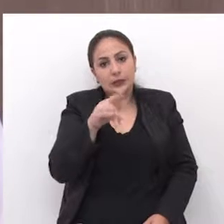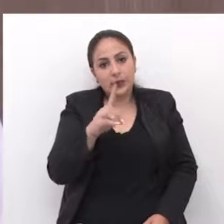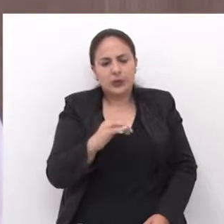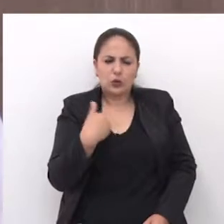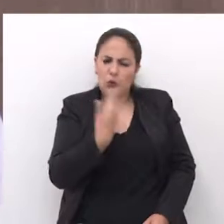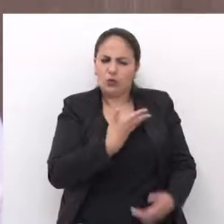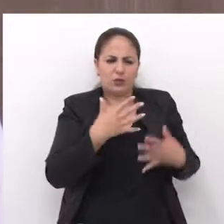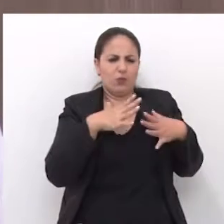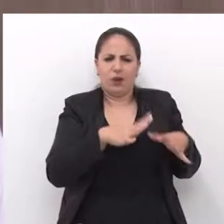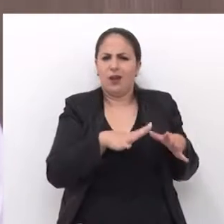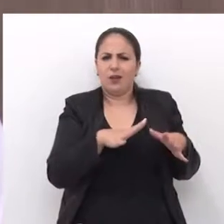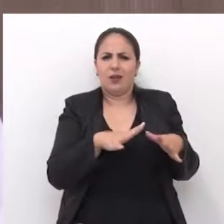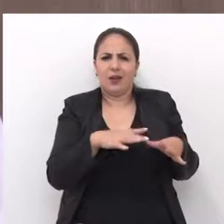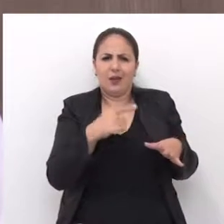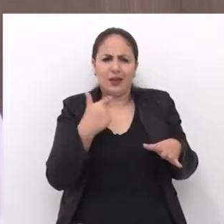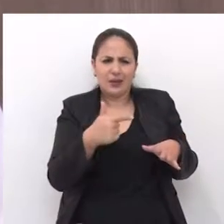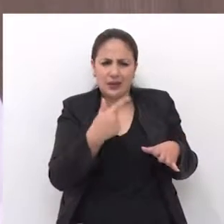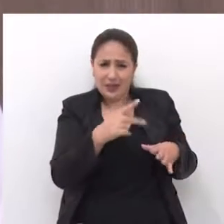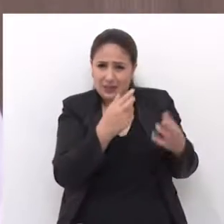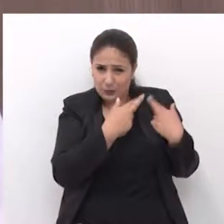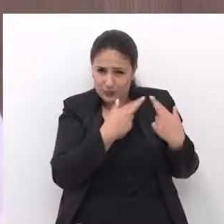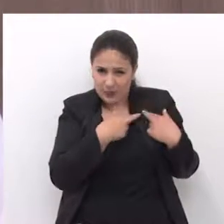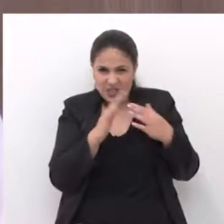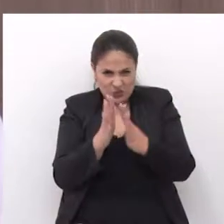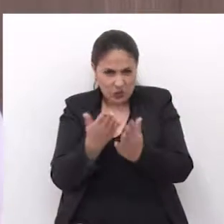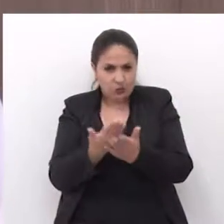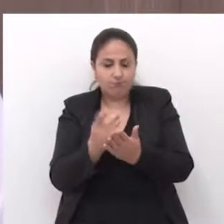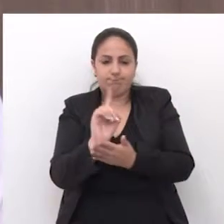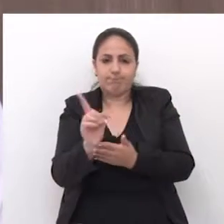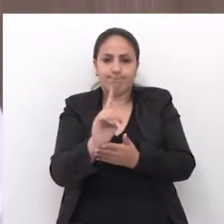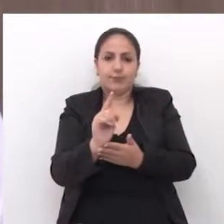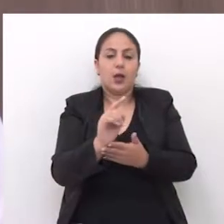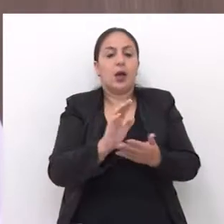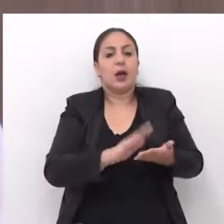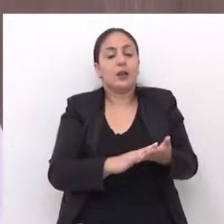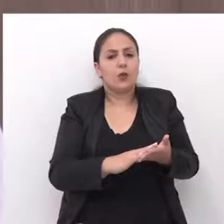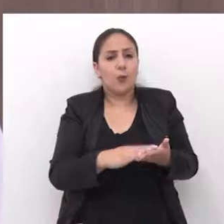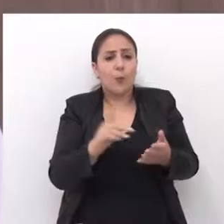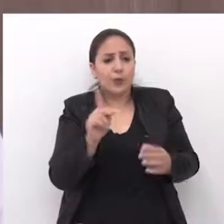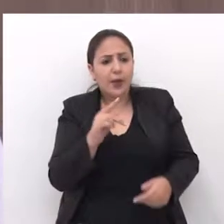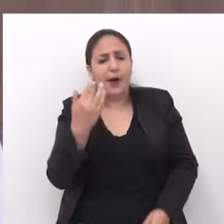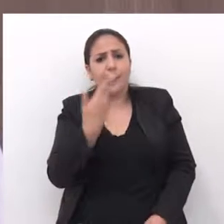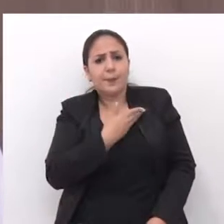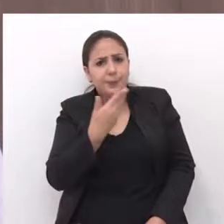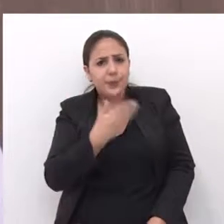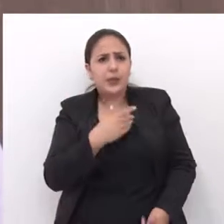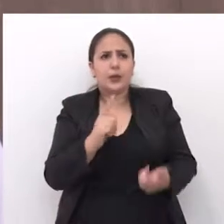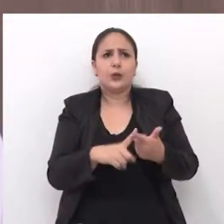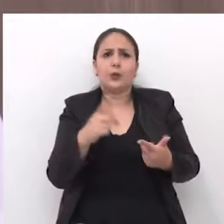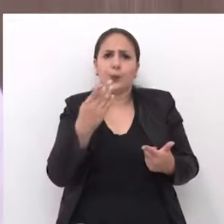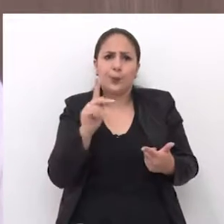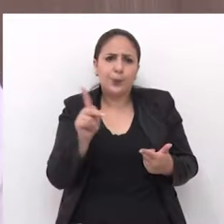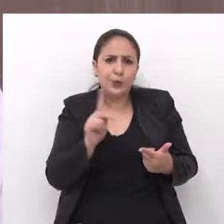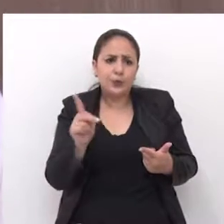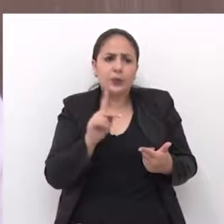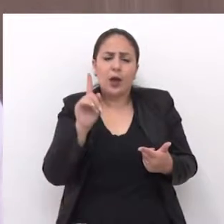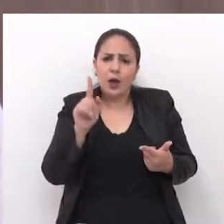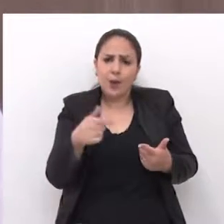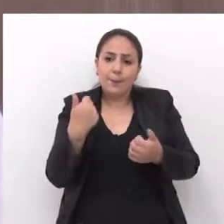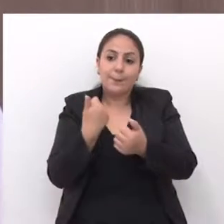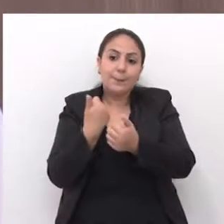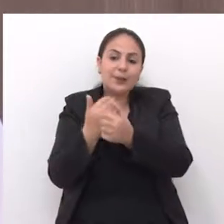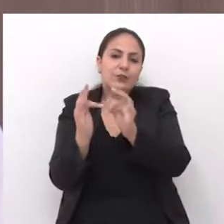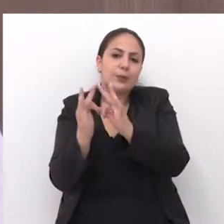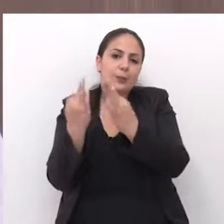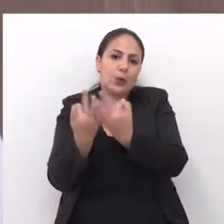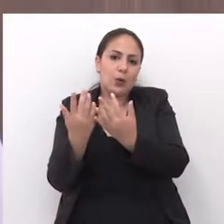essa tarefa seja transferida para a escola, tendo em vista que, por mais que o professor seja amigo, por mais que o professor